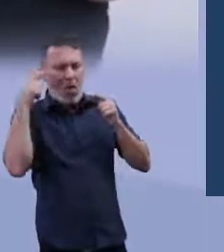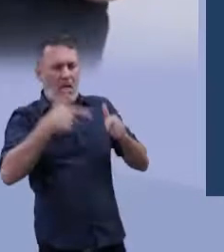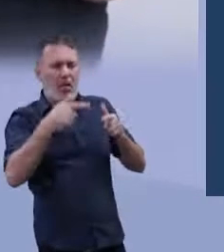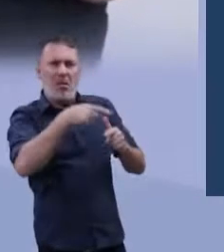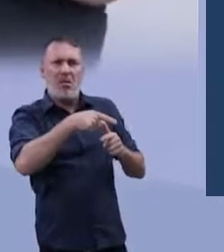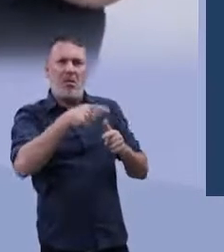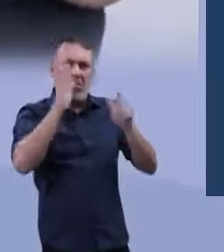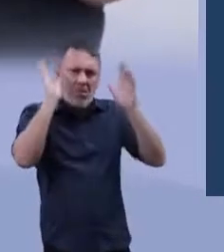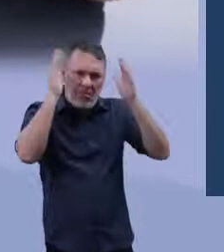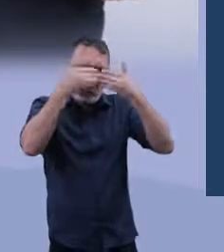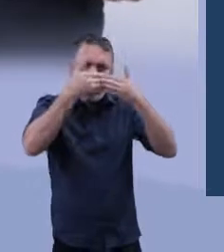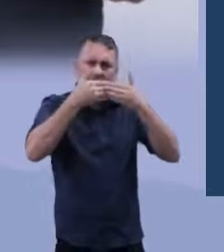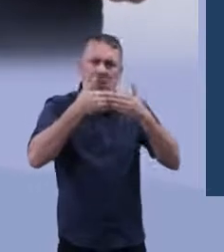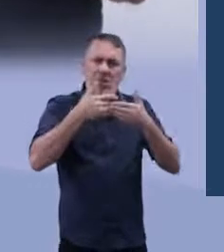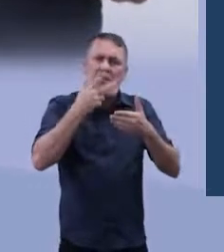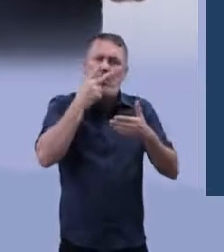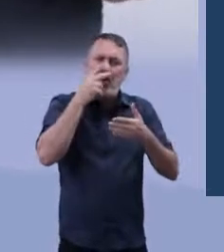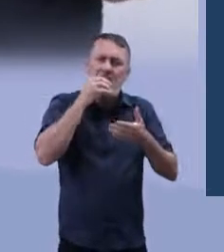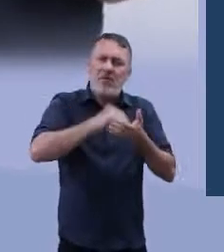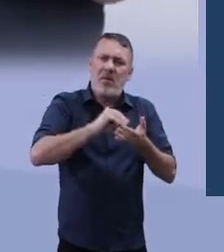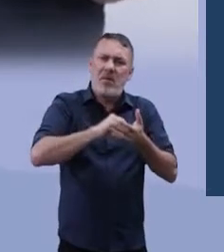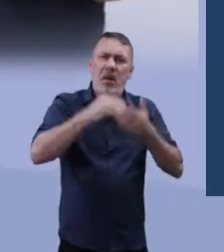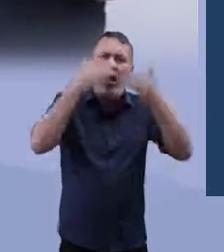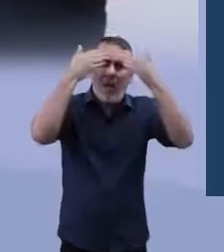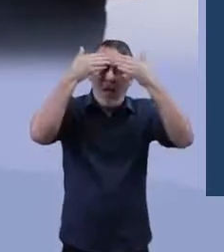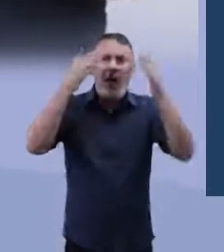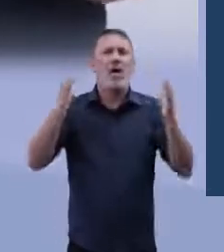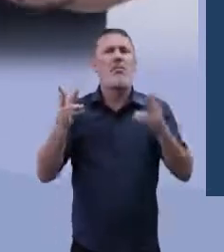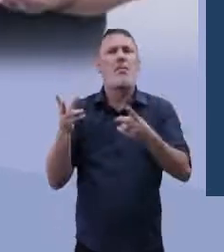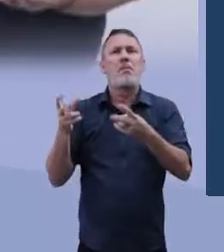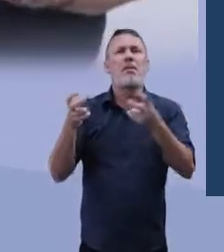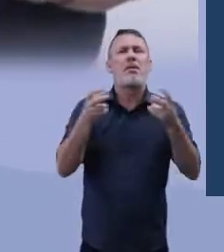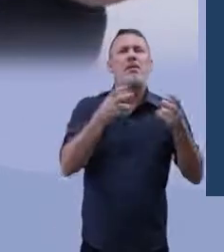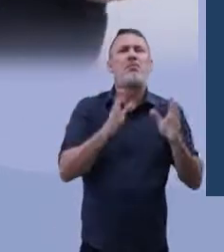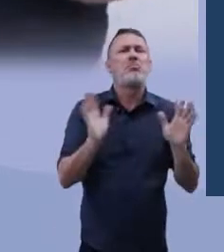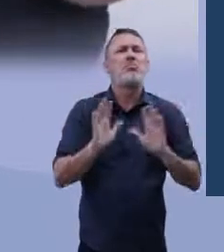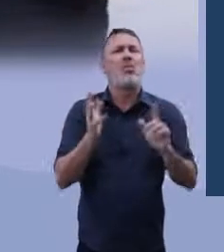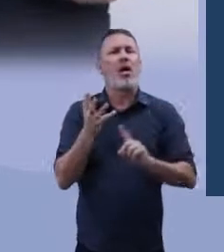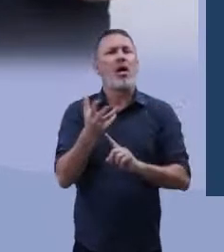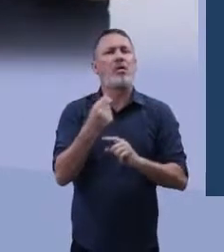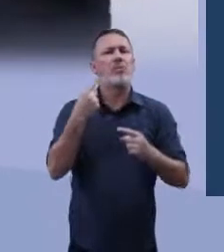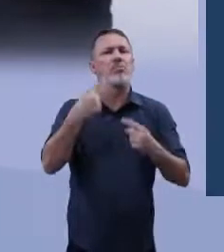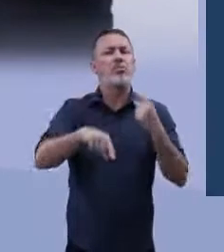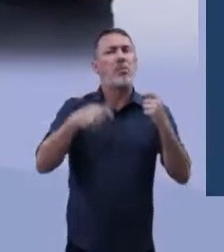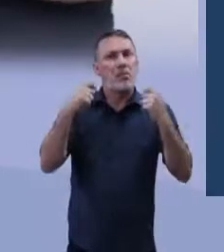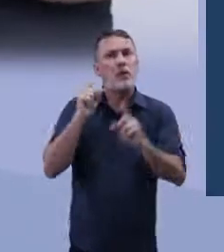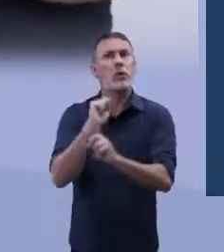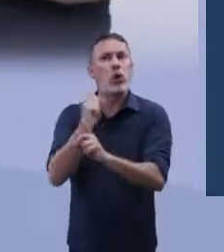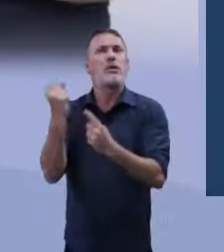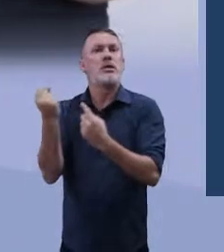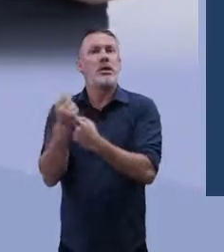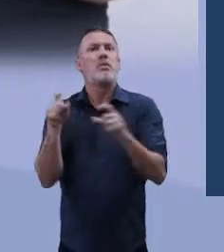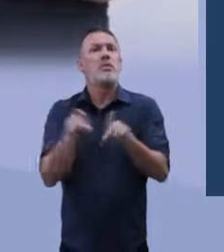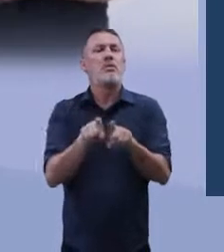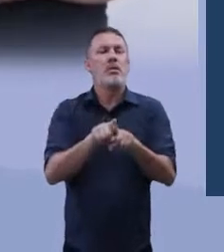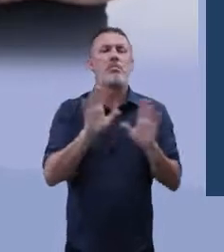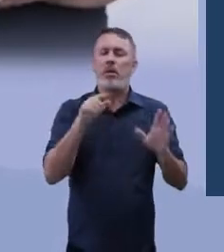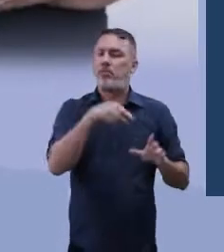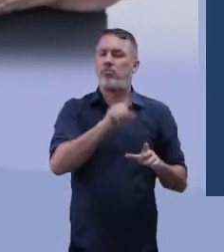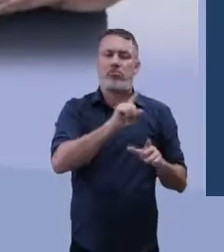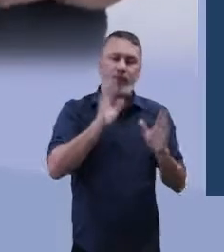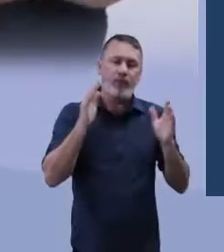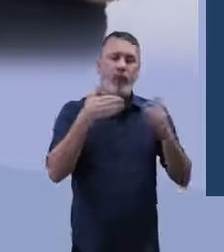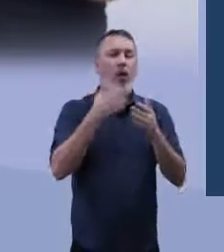está envolvido com aspectos perceptuais da arte e não aspectos sociais.